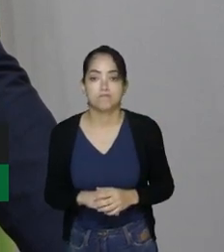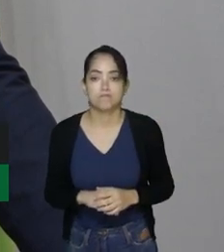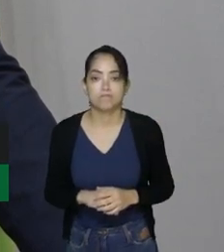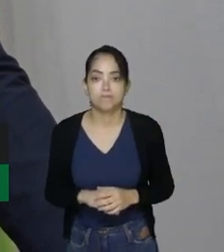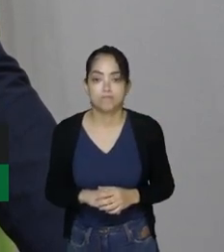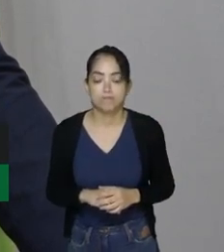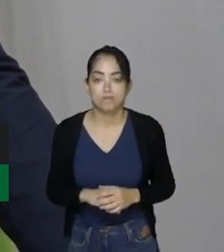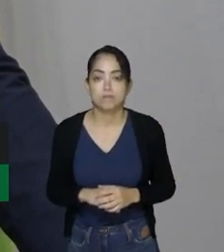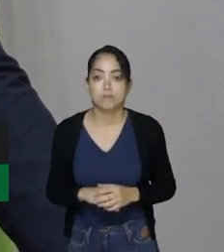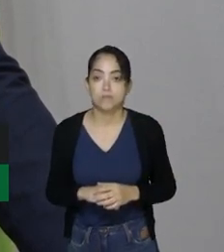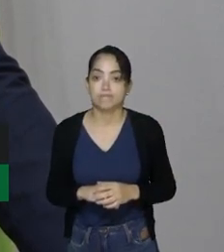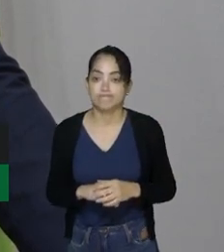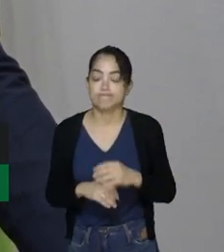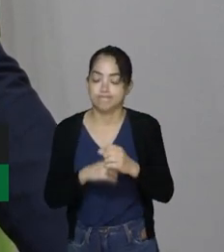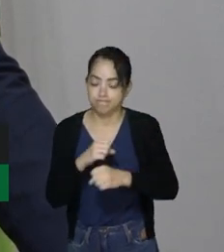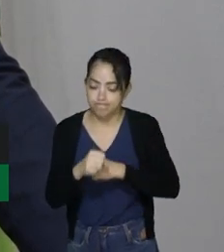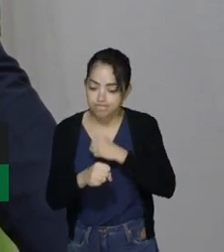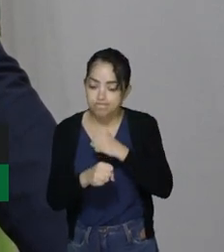Vai ser um ano duro.